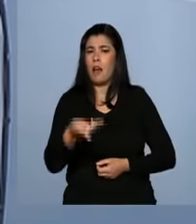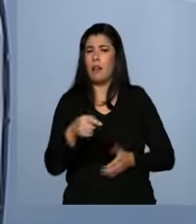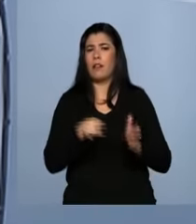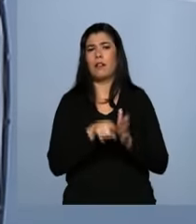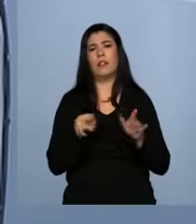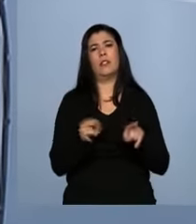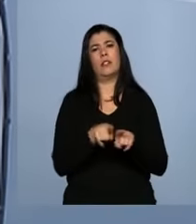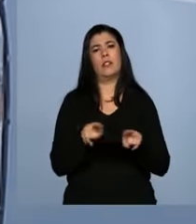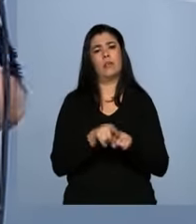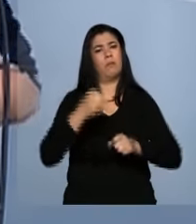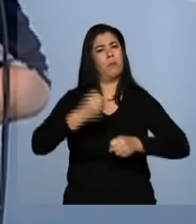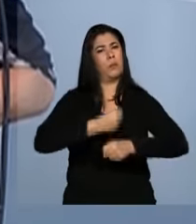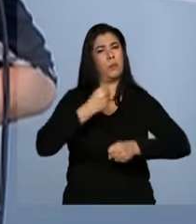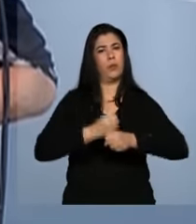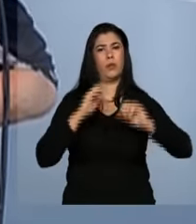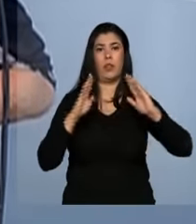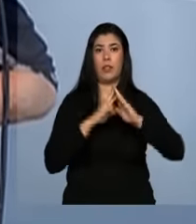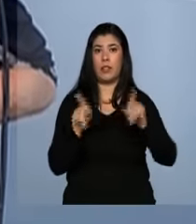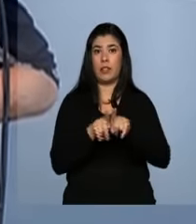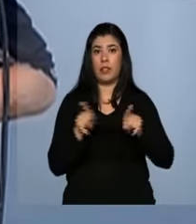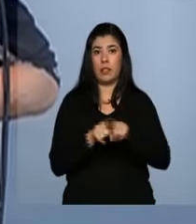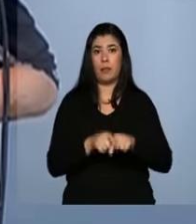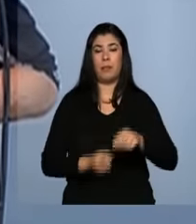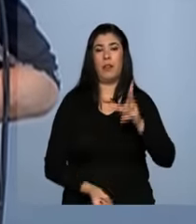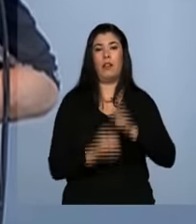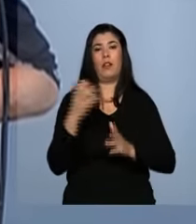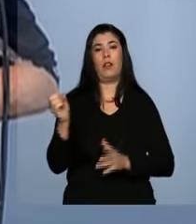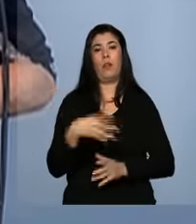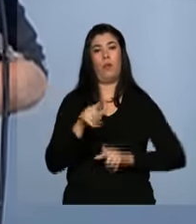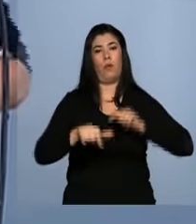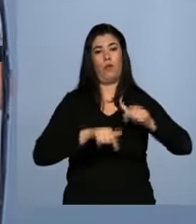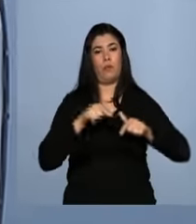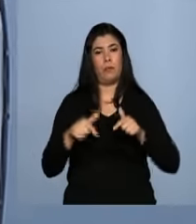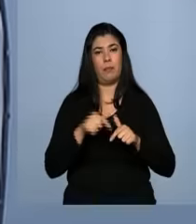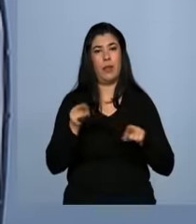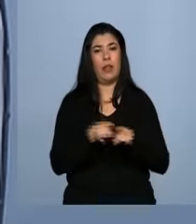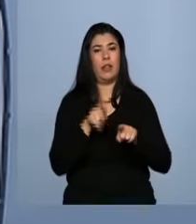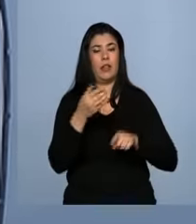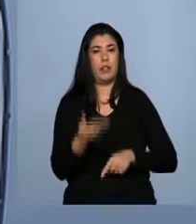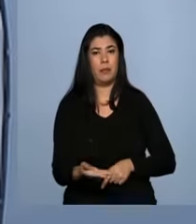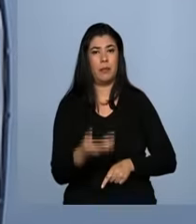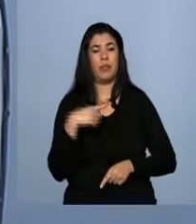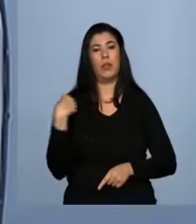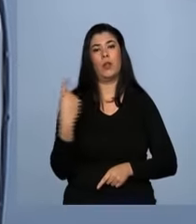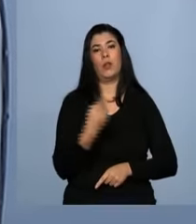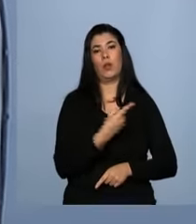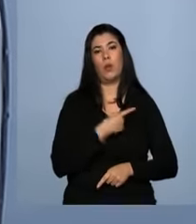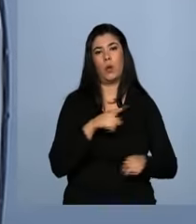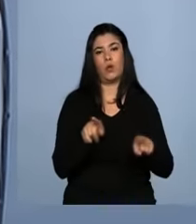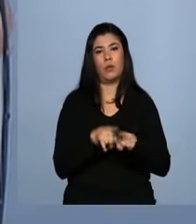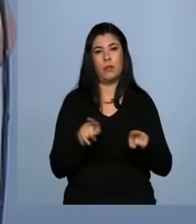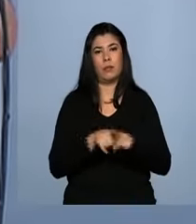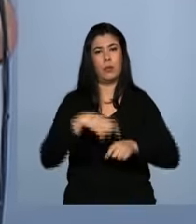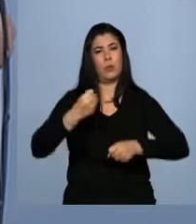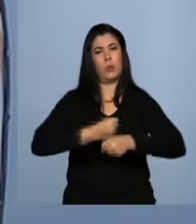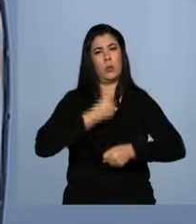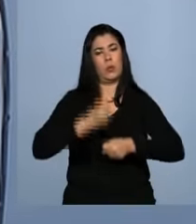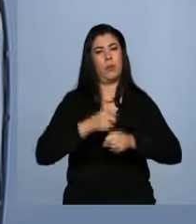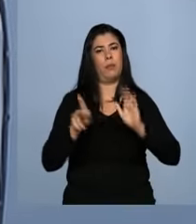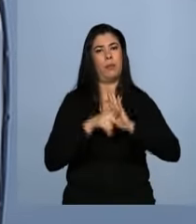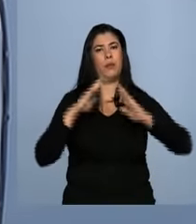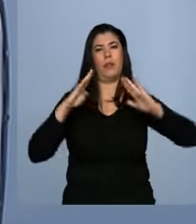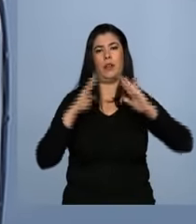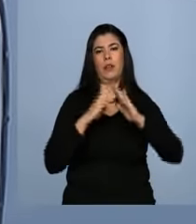da gente construir casa, a gente cria emprego. Aqui, a gente, além de construir